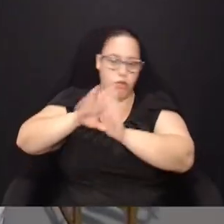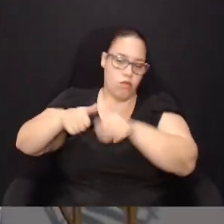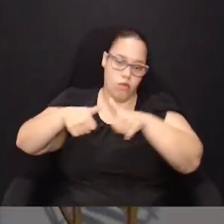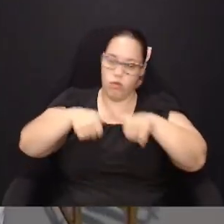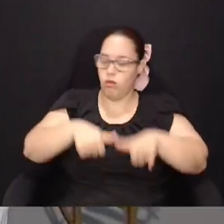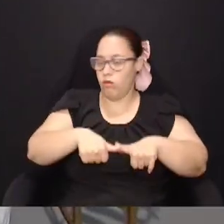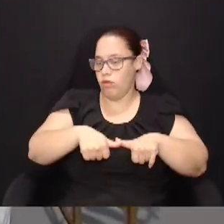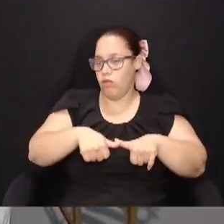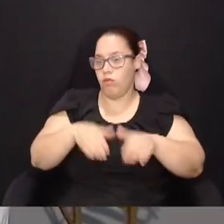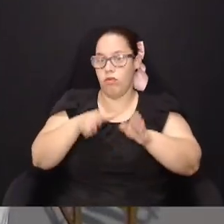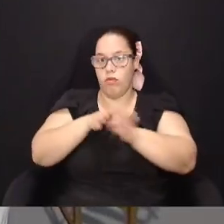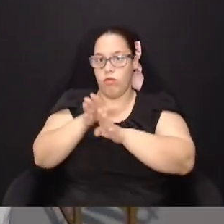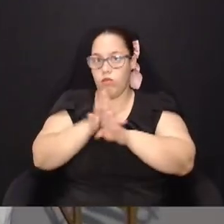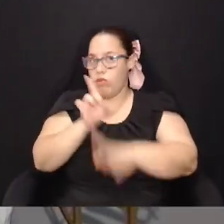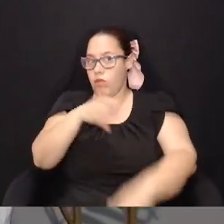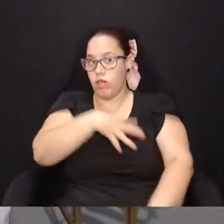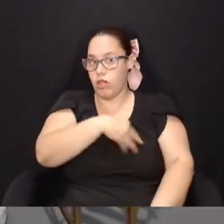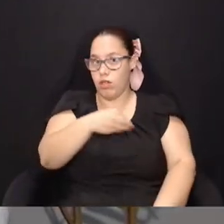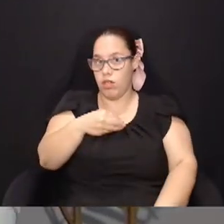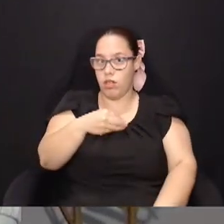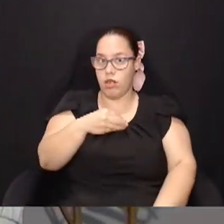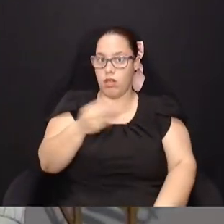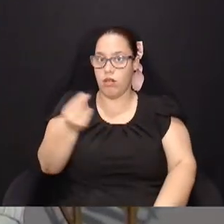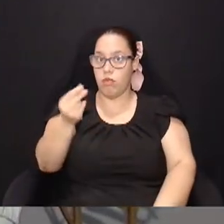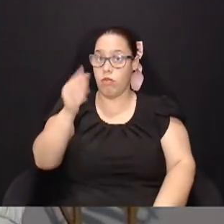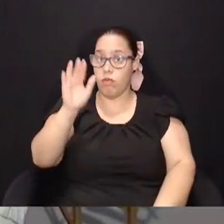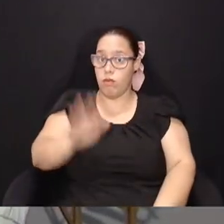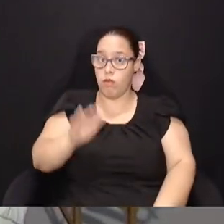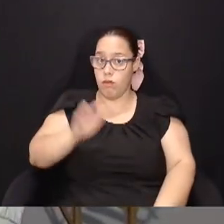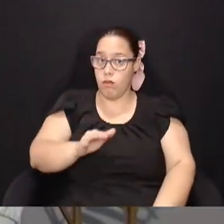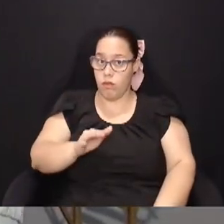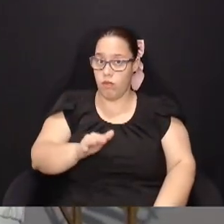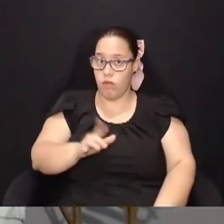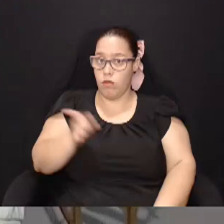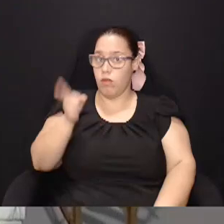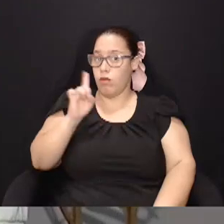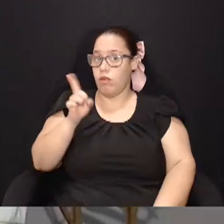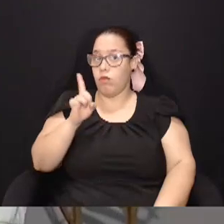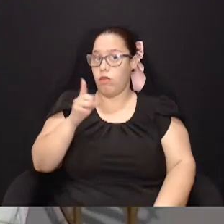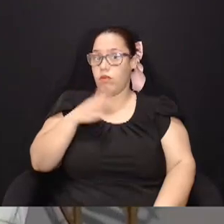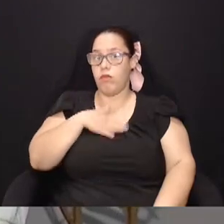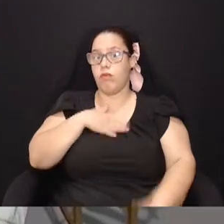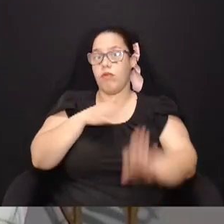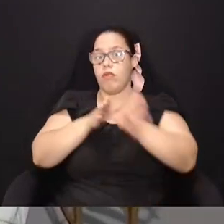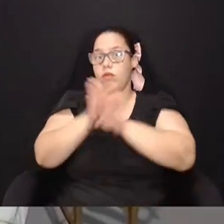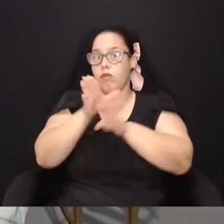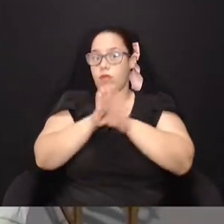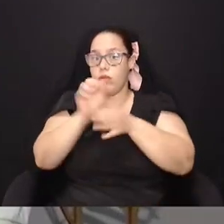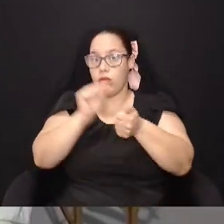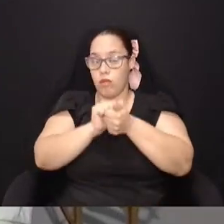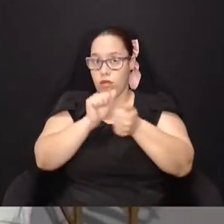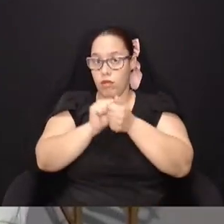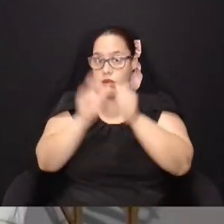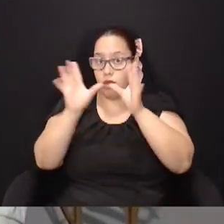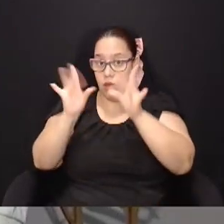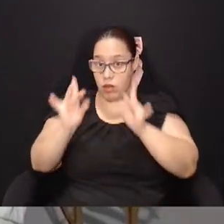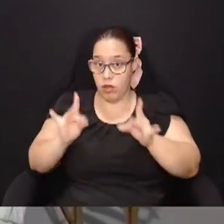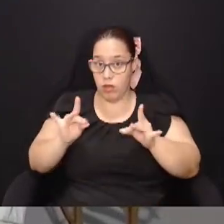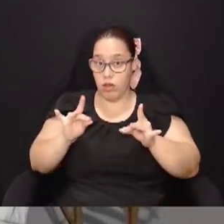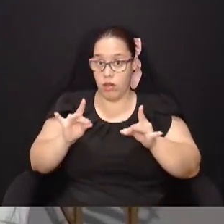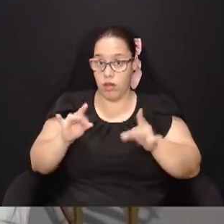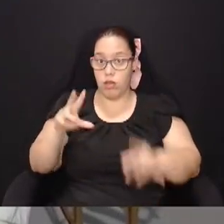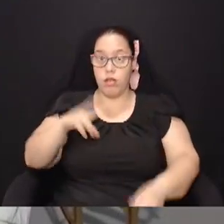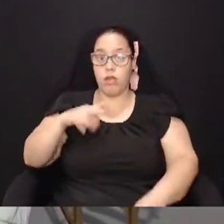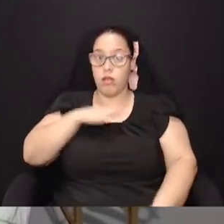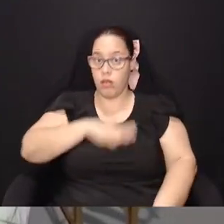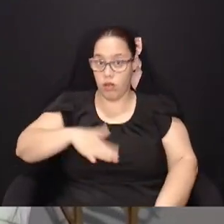é não leve os filhos para gastar menos. Não é a minha recomendação na qualidade de especialista. Eu, particularmente, gosto da ideia de